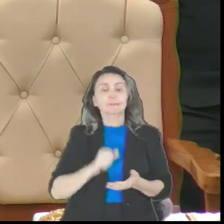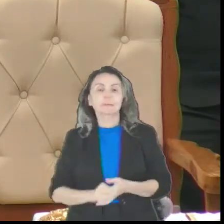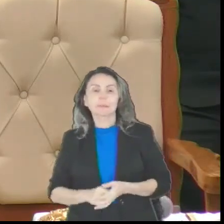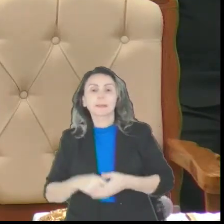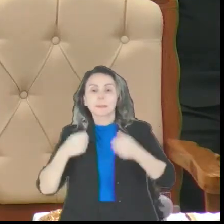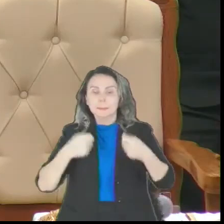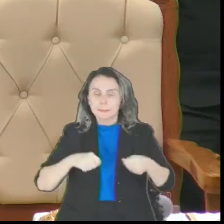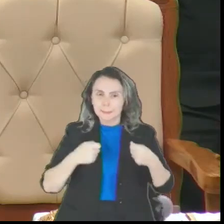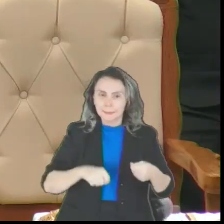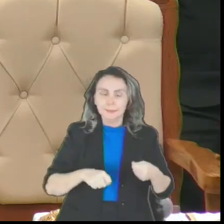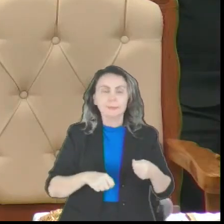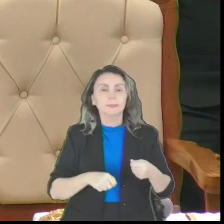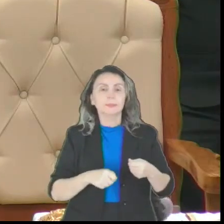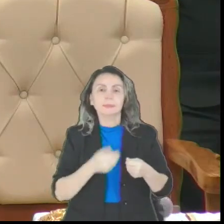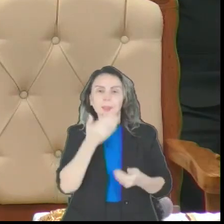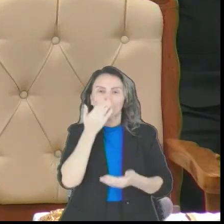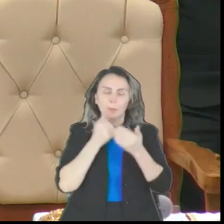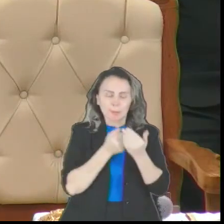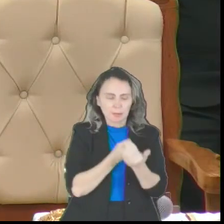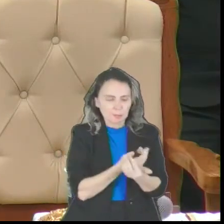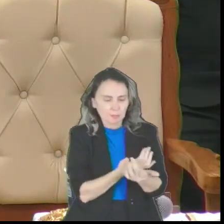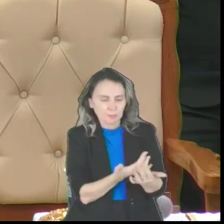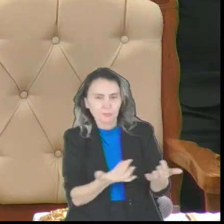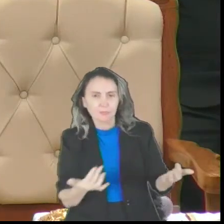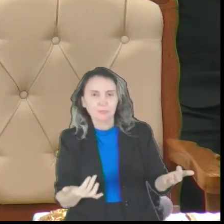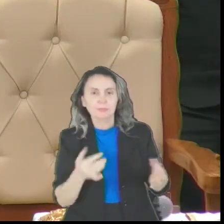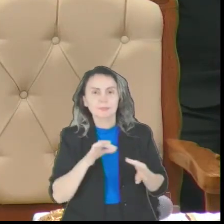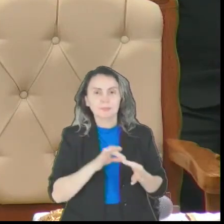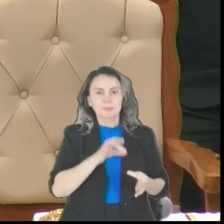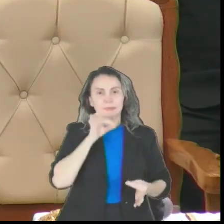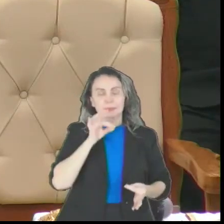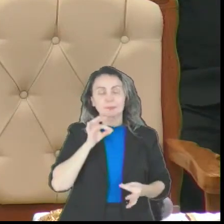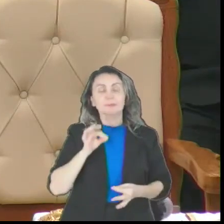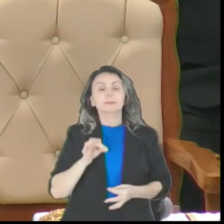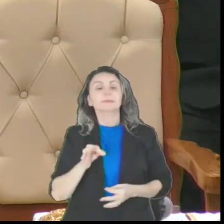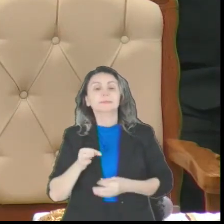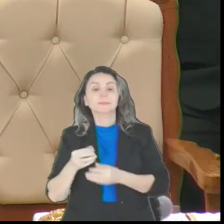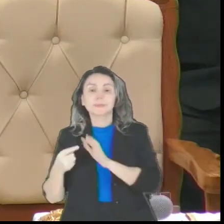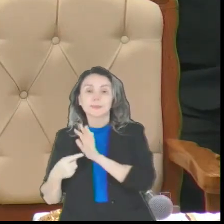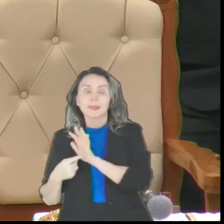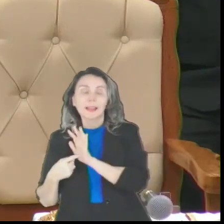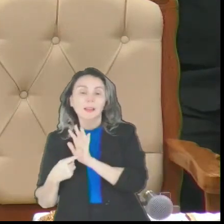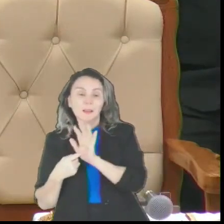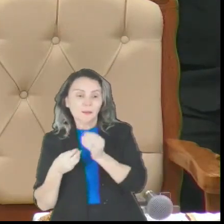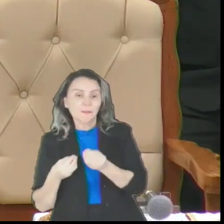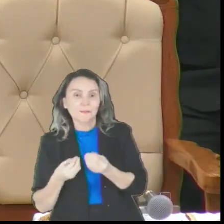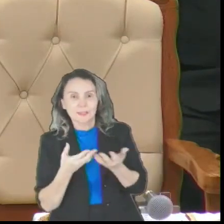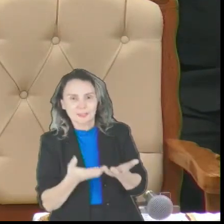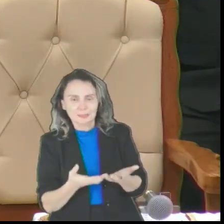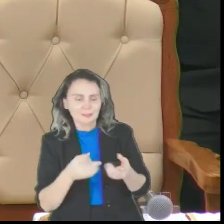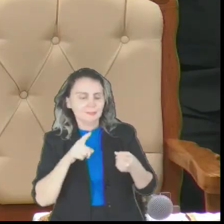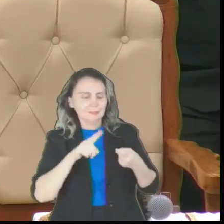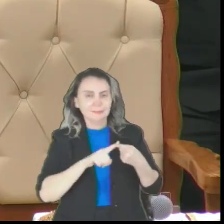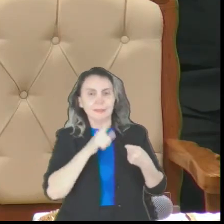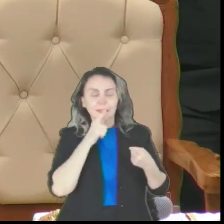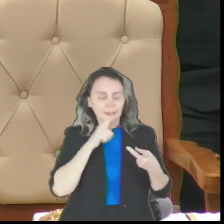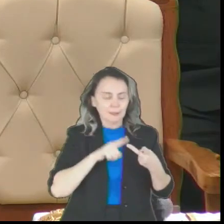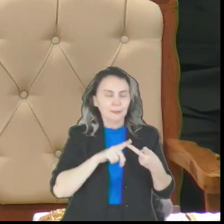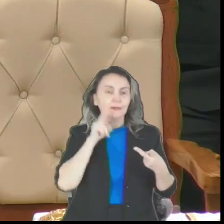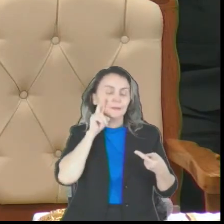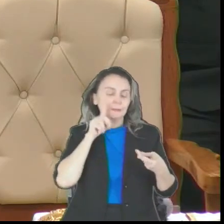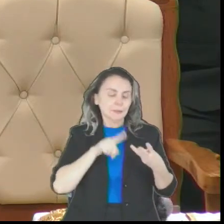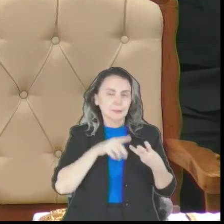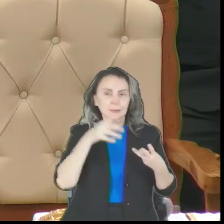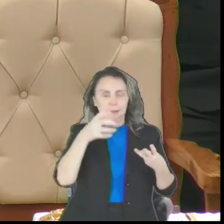banquete espiritual, Isaías oferece. Então ele oferece água, vinho, leite